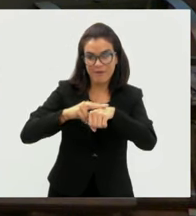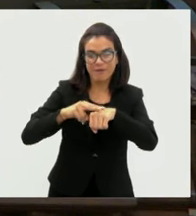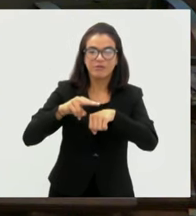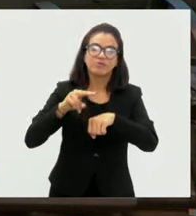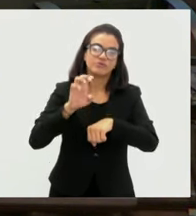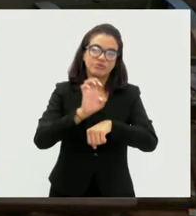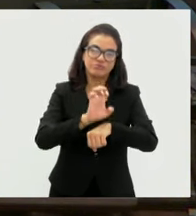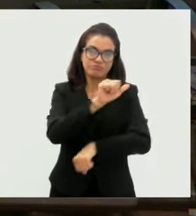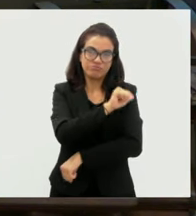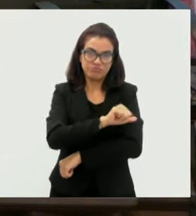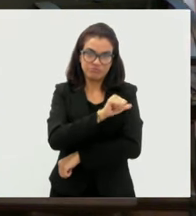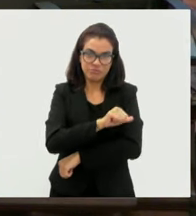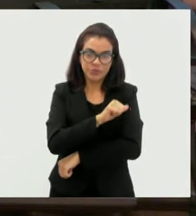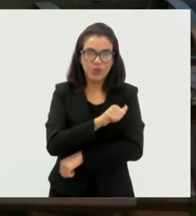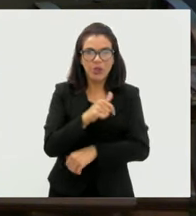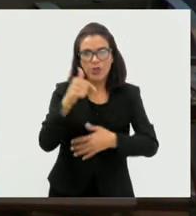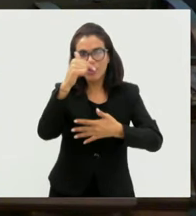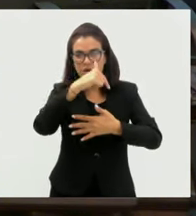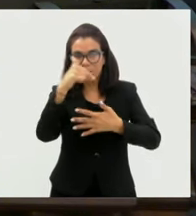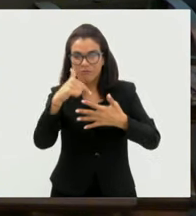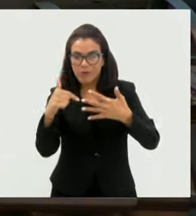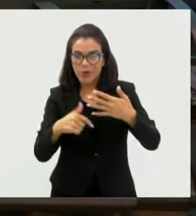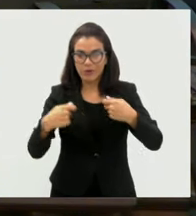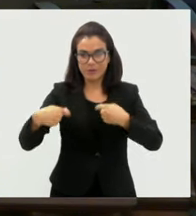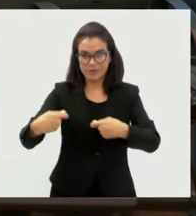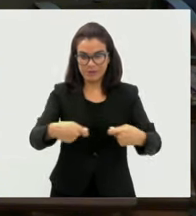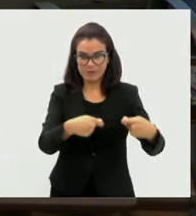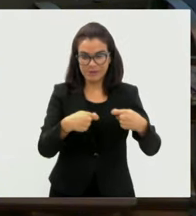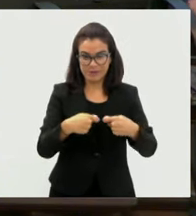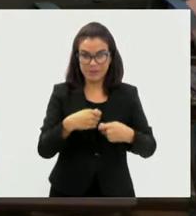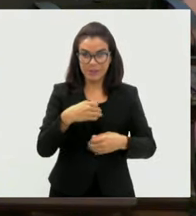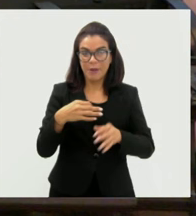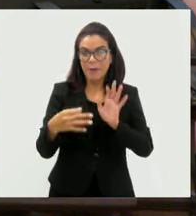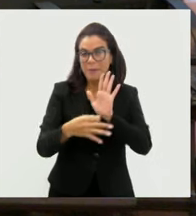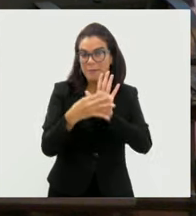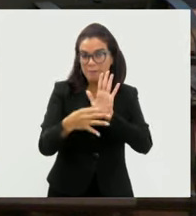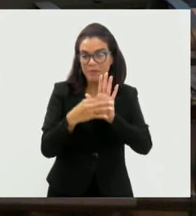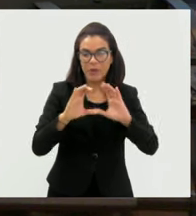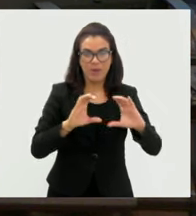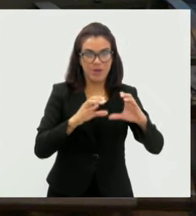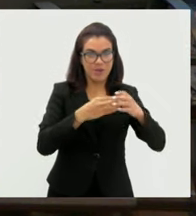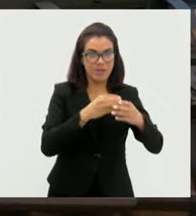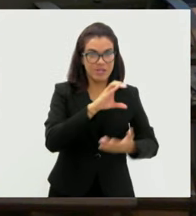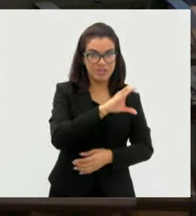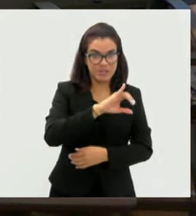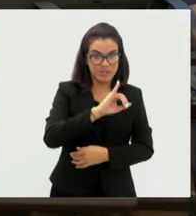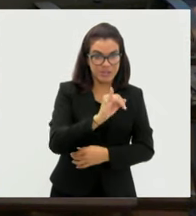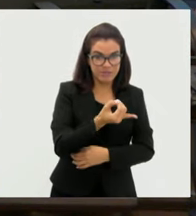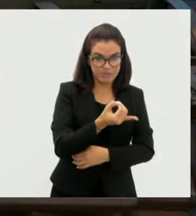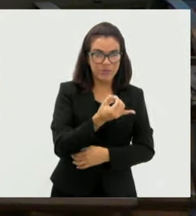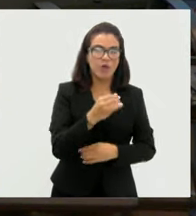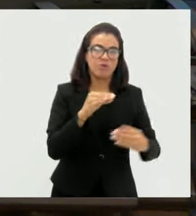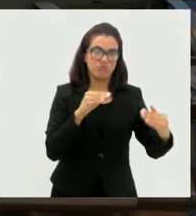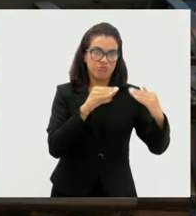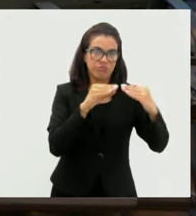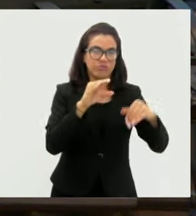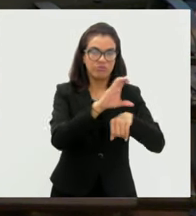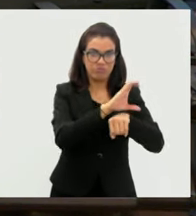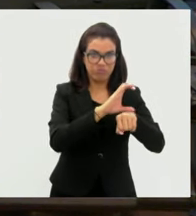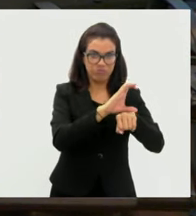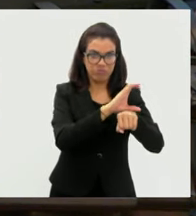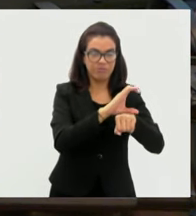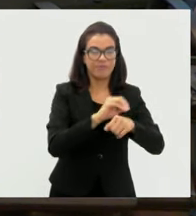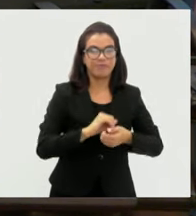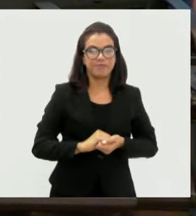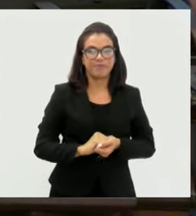Janeiro e dar outras providências. Pareceres das comissões Constituição e Justiça pela Constitucionalidade,